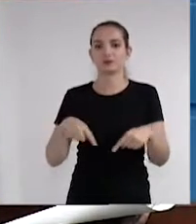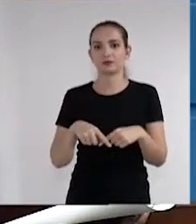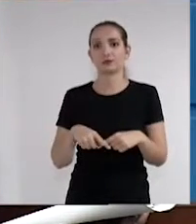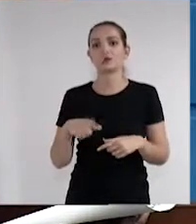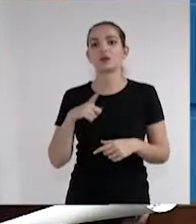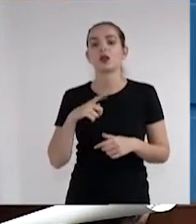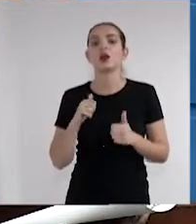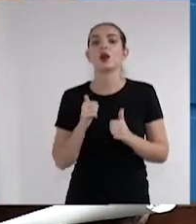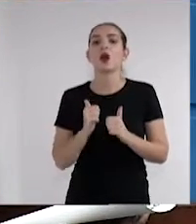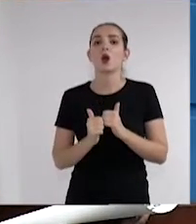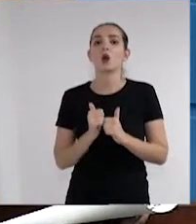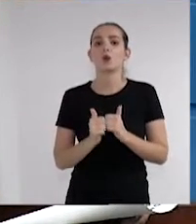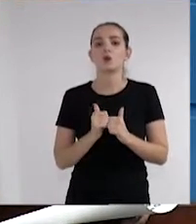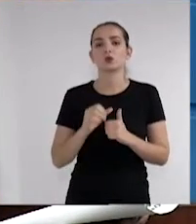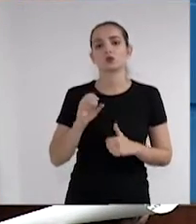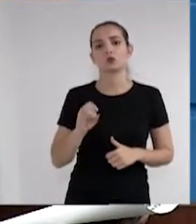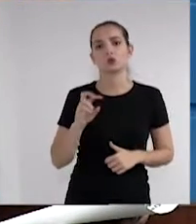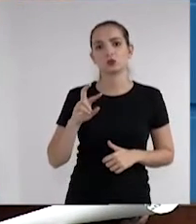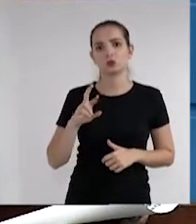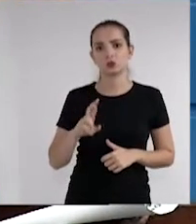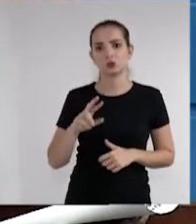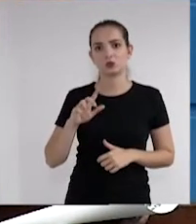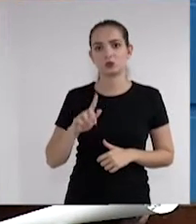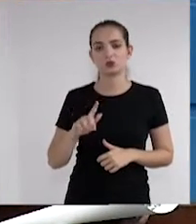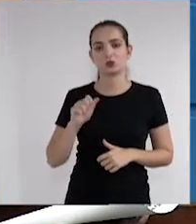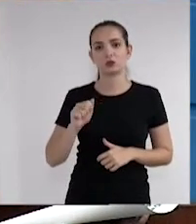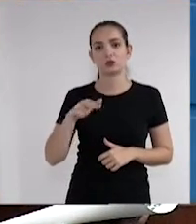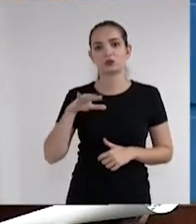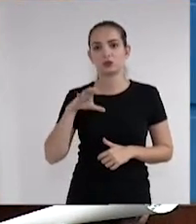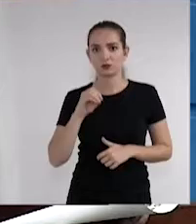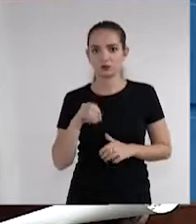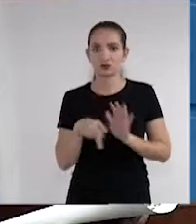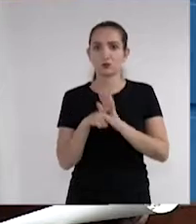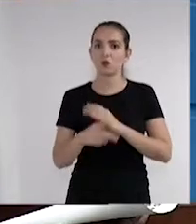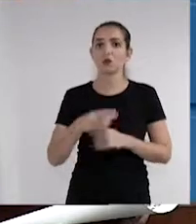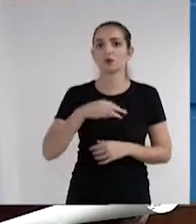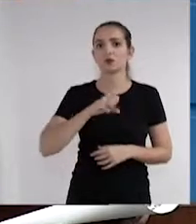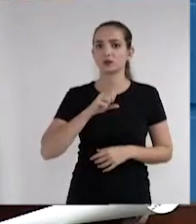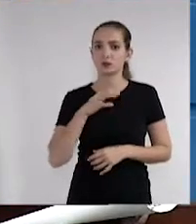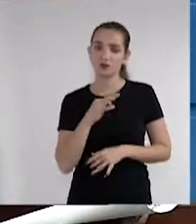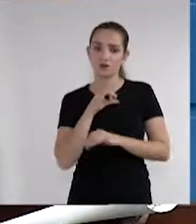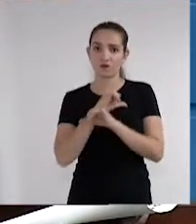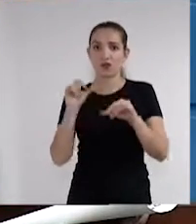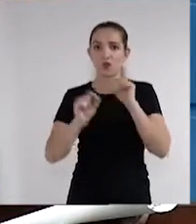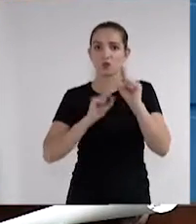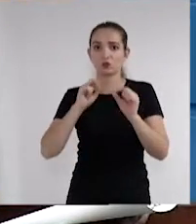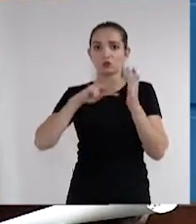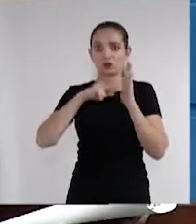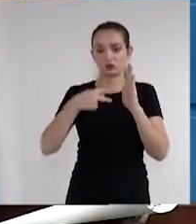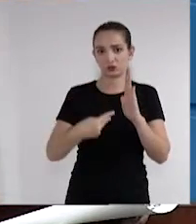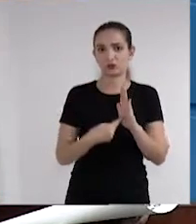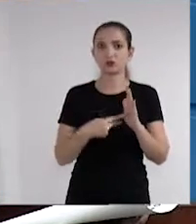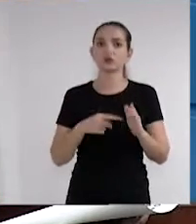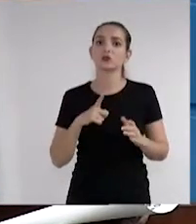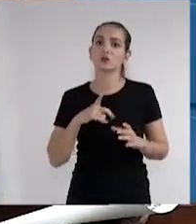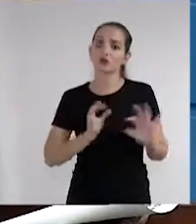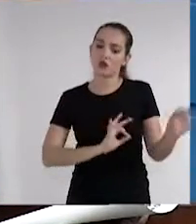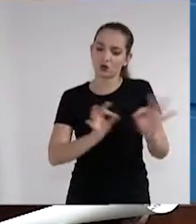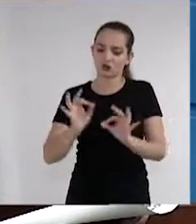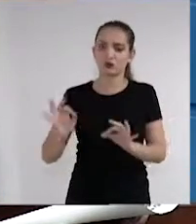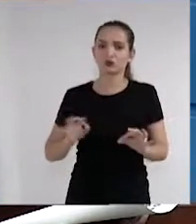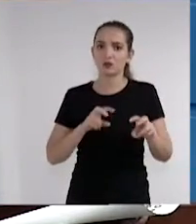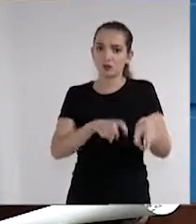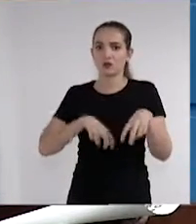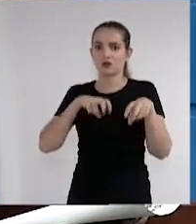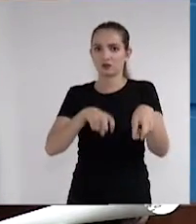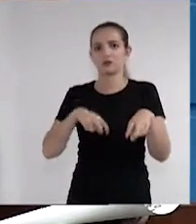arroz orgânico por parte do MST, e dizer o que significa, né, a reforma agrária para esse